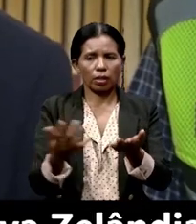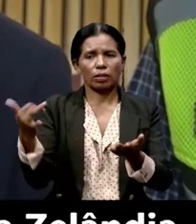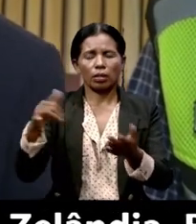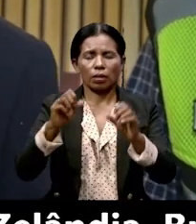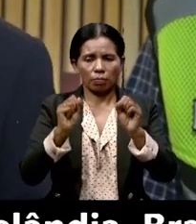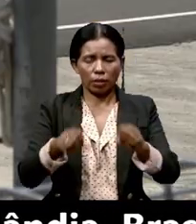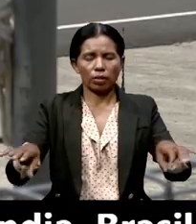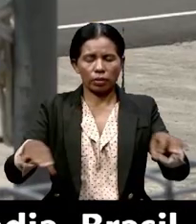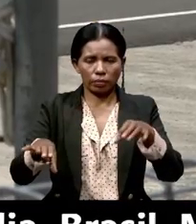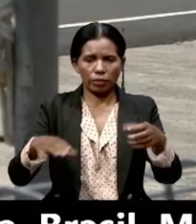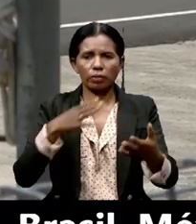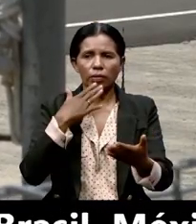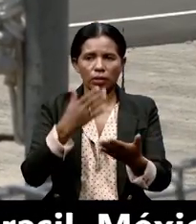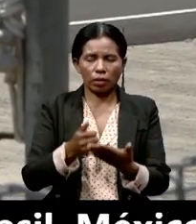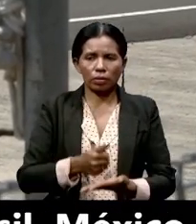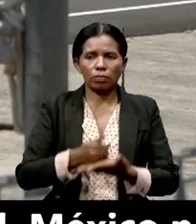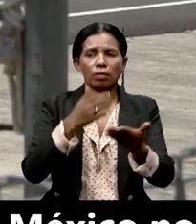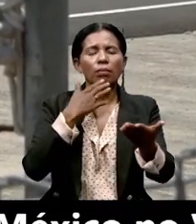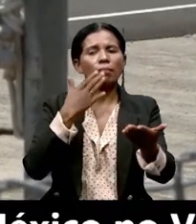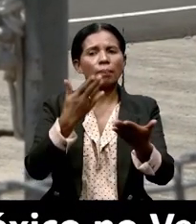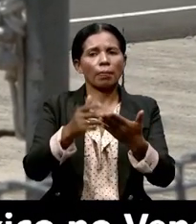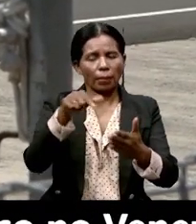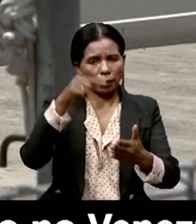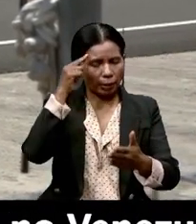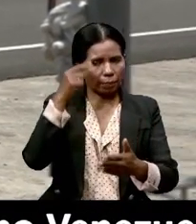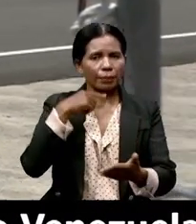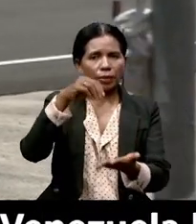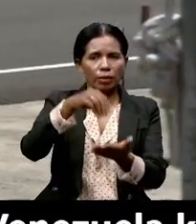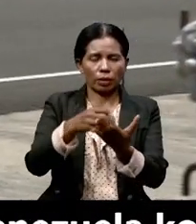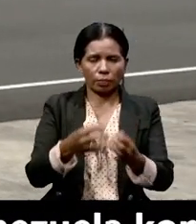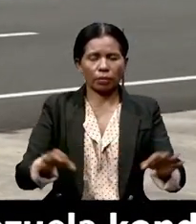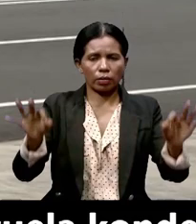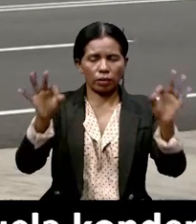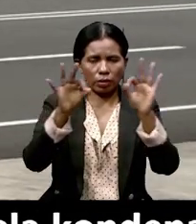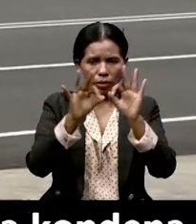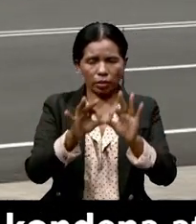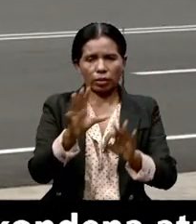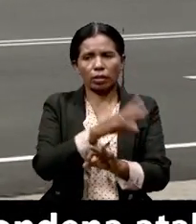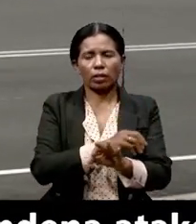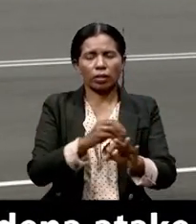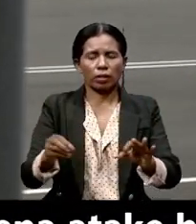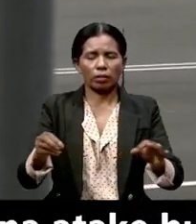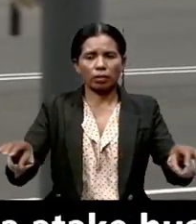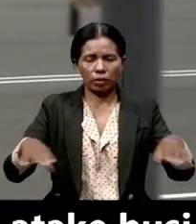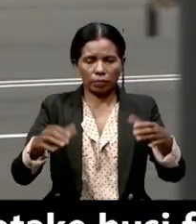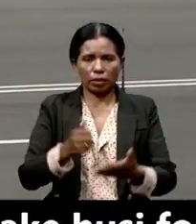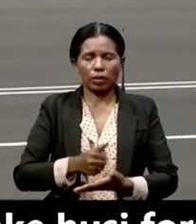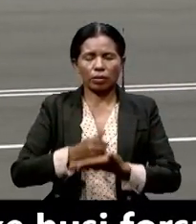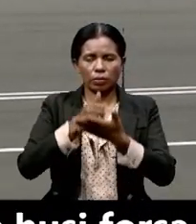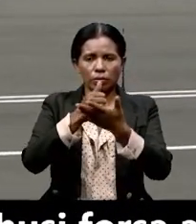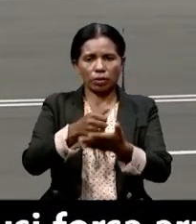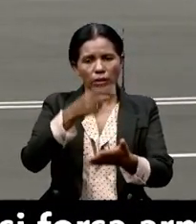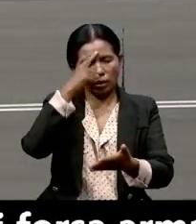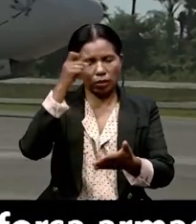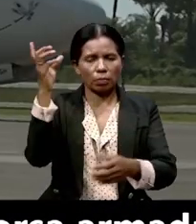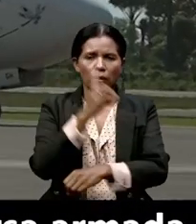de atendimento e de que dia. Governante tem aceitado prioridade para a questão de Iracne, lhe o serviço de atendimento NIAN, também